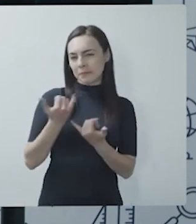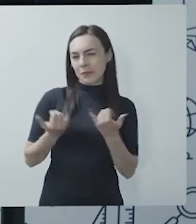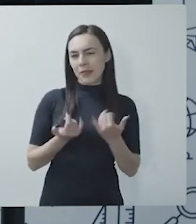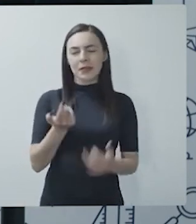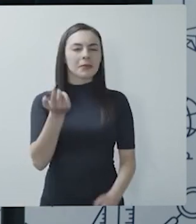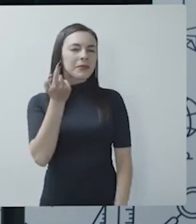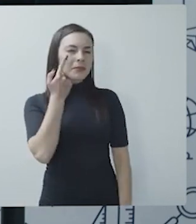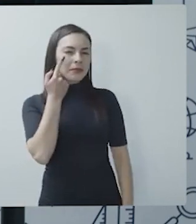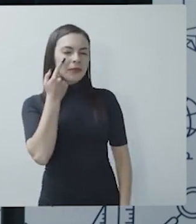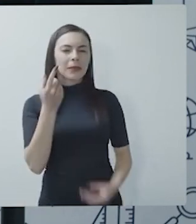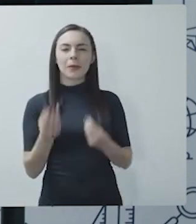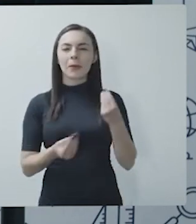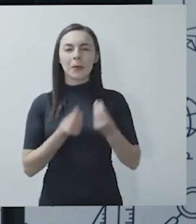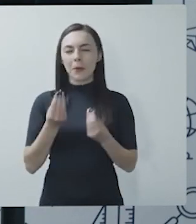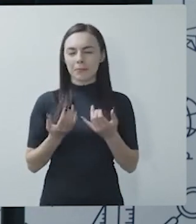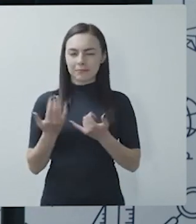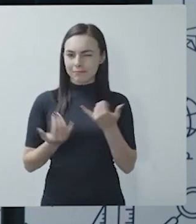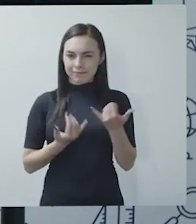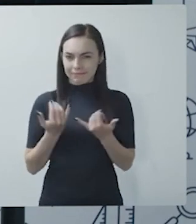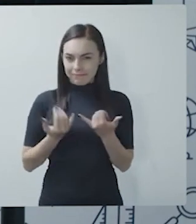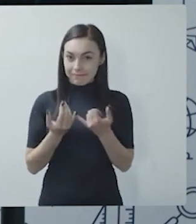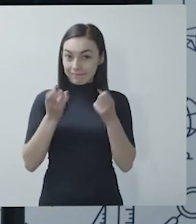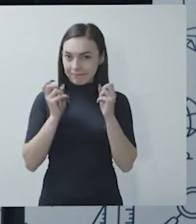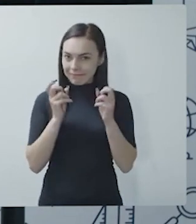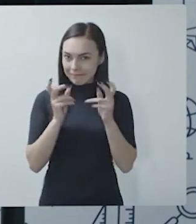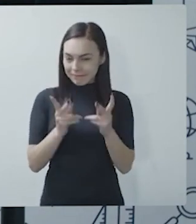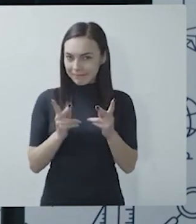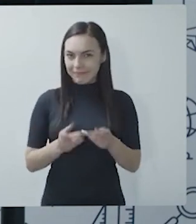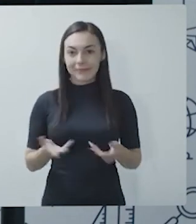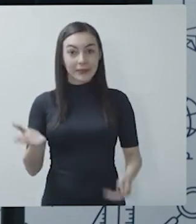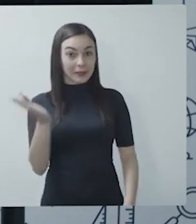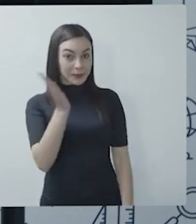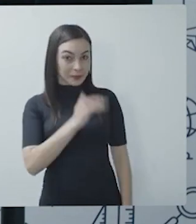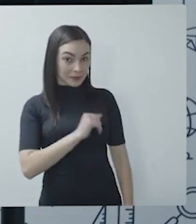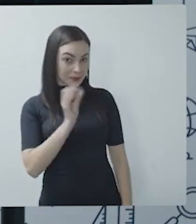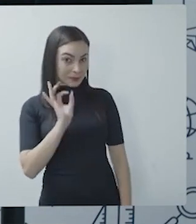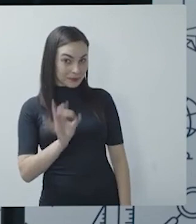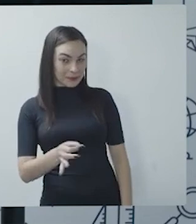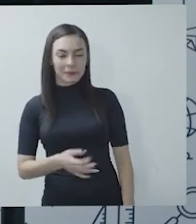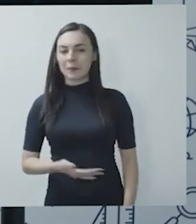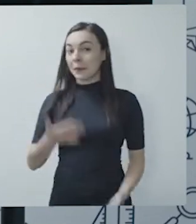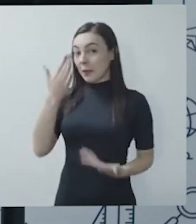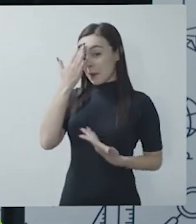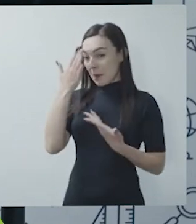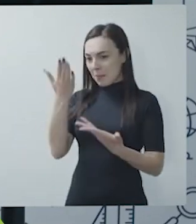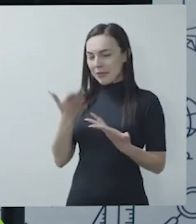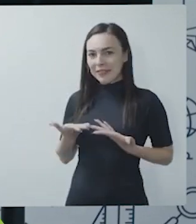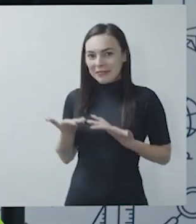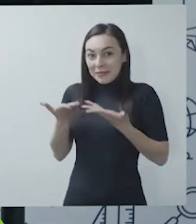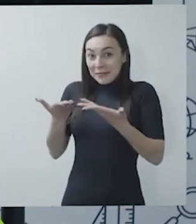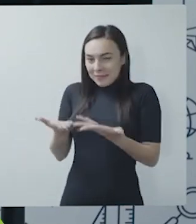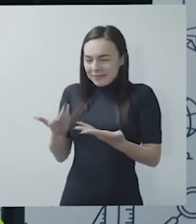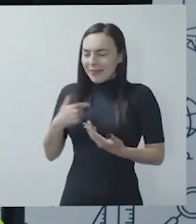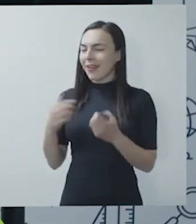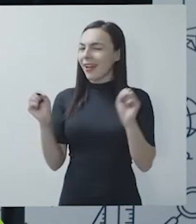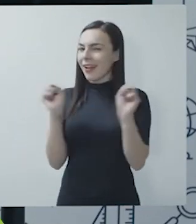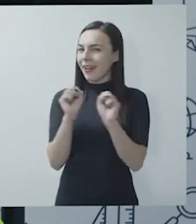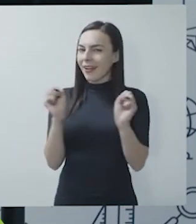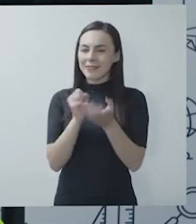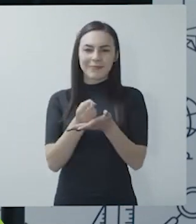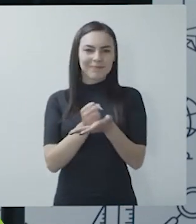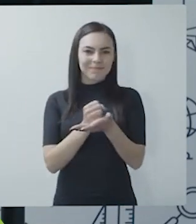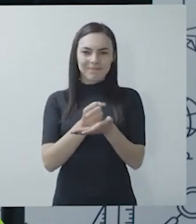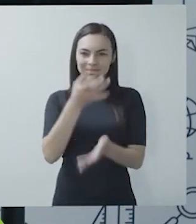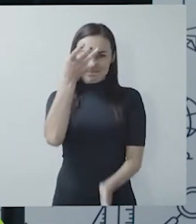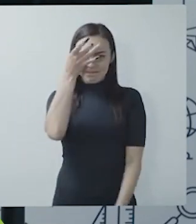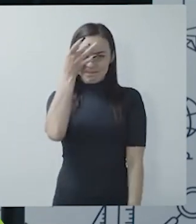verem como é que é a nossa brincadeira aqui, ok? Então vamos lá, né, professora Elaine? Muito obrigada pelo convite. Eu adoro jogar o jogo da